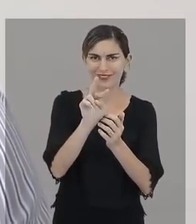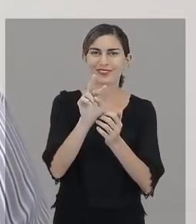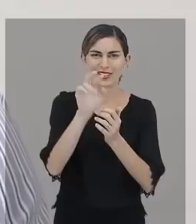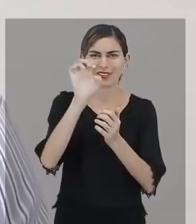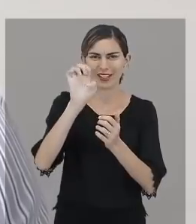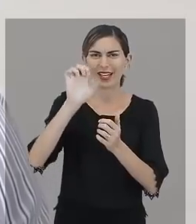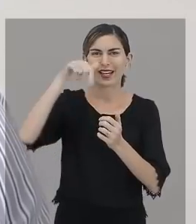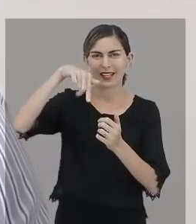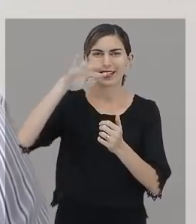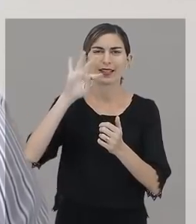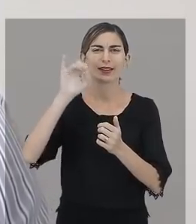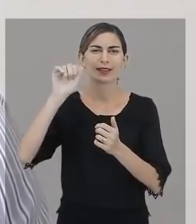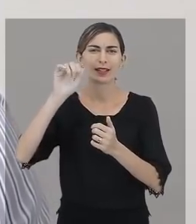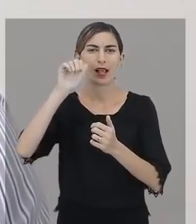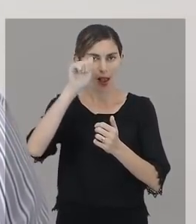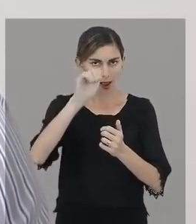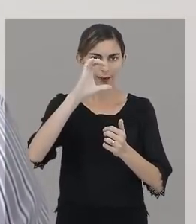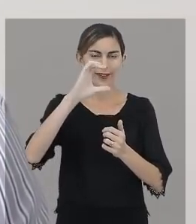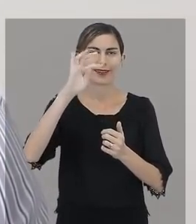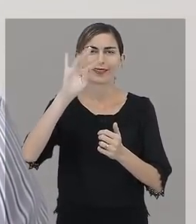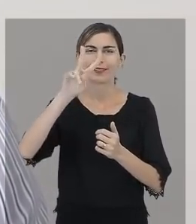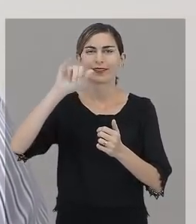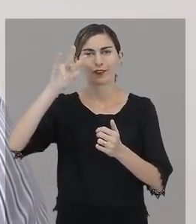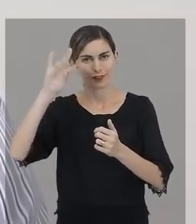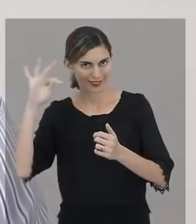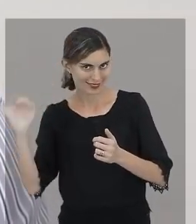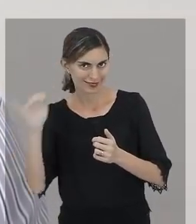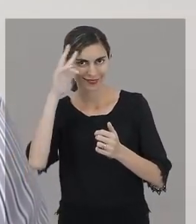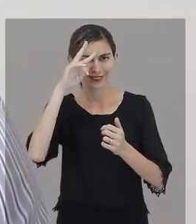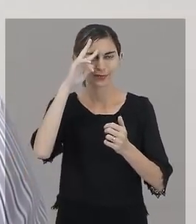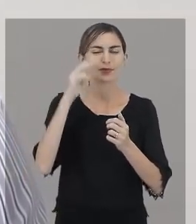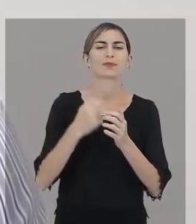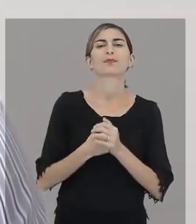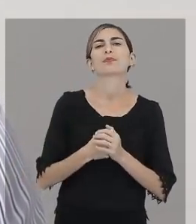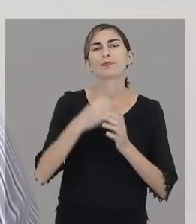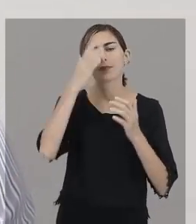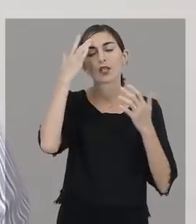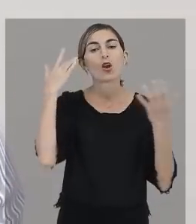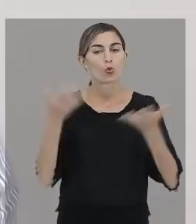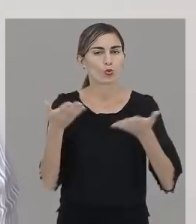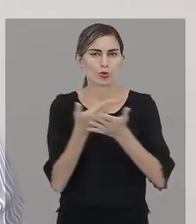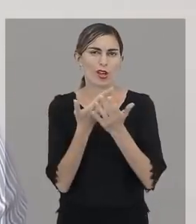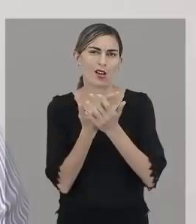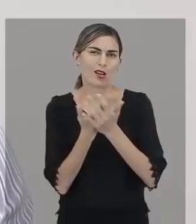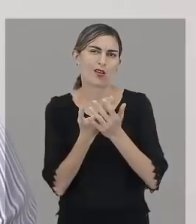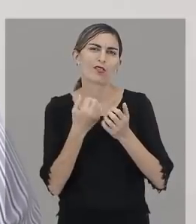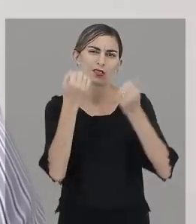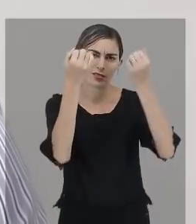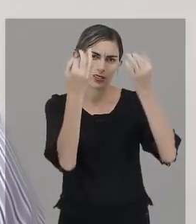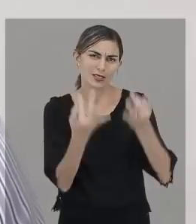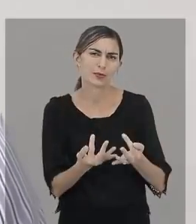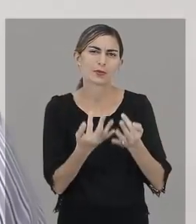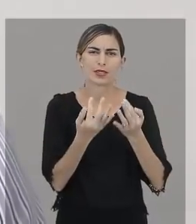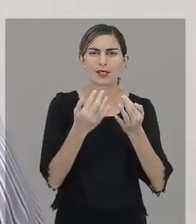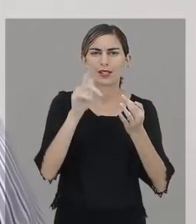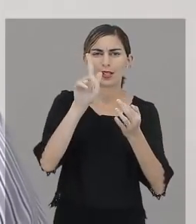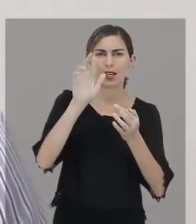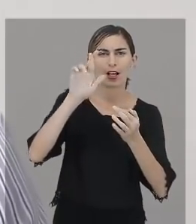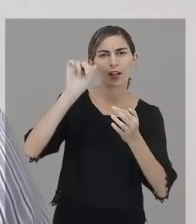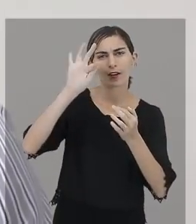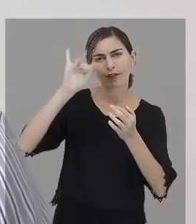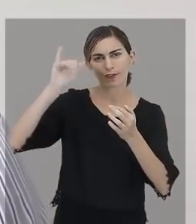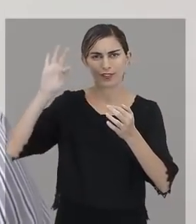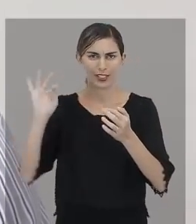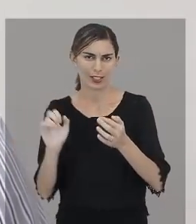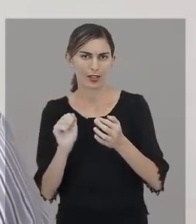tela. Na segunda aula a gente falou sobre Intent e nessa aula a gente vai falar um pouco sobre interface gráfica, apesar da gente já ter